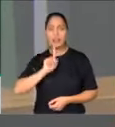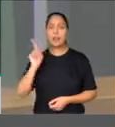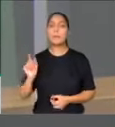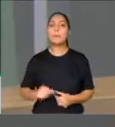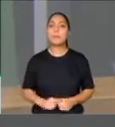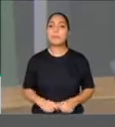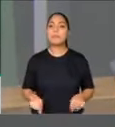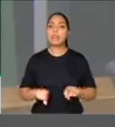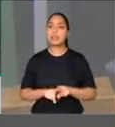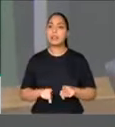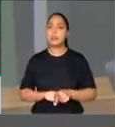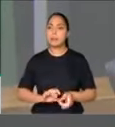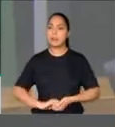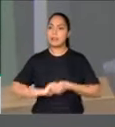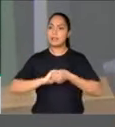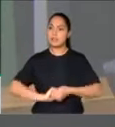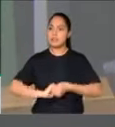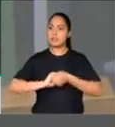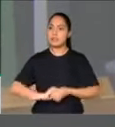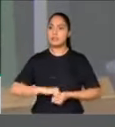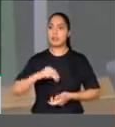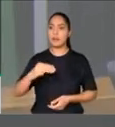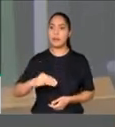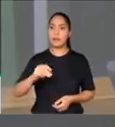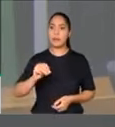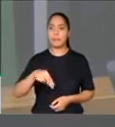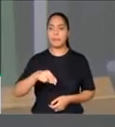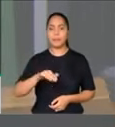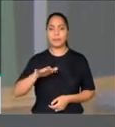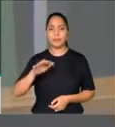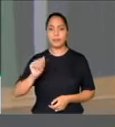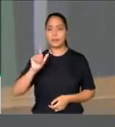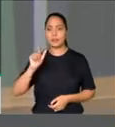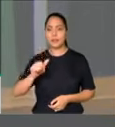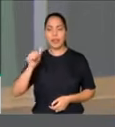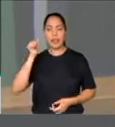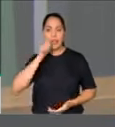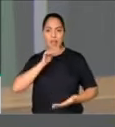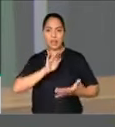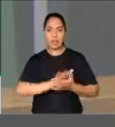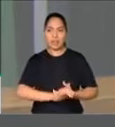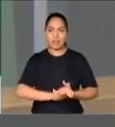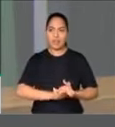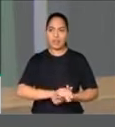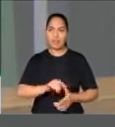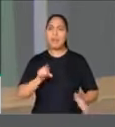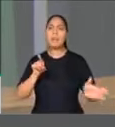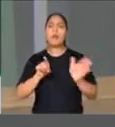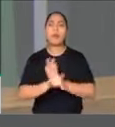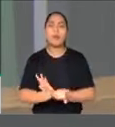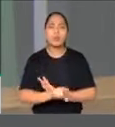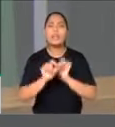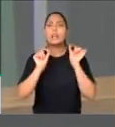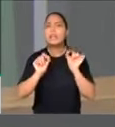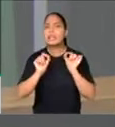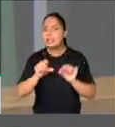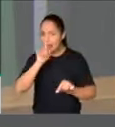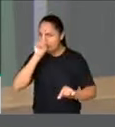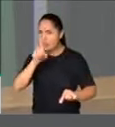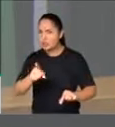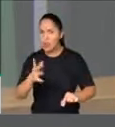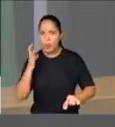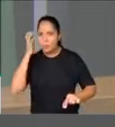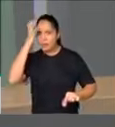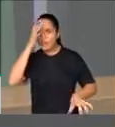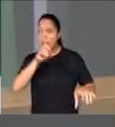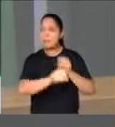Saudar Mônica Benício, companheira da Marielle, e a pergunta que não cala: quem mandou matar a Marielle? Eu moro